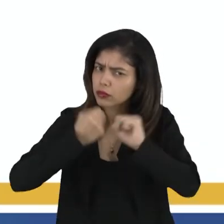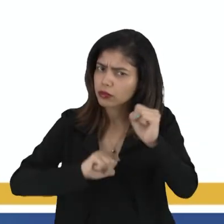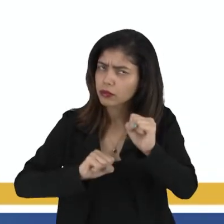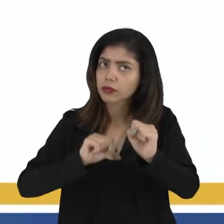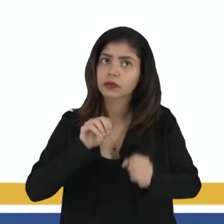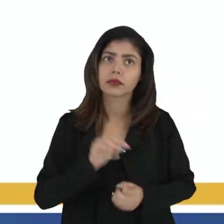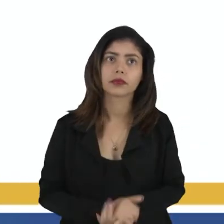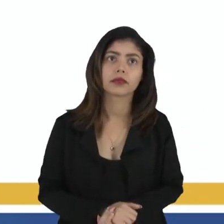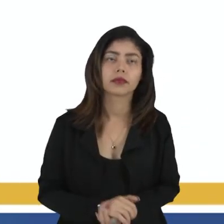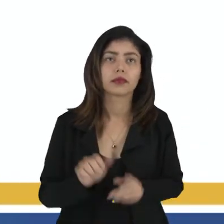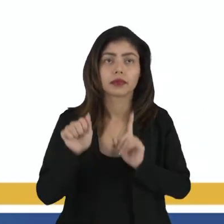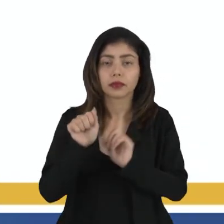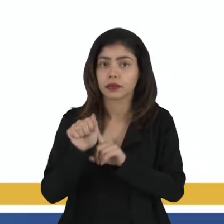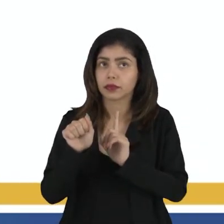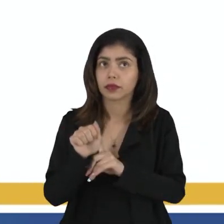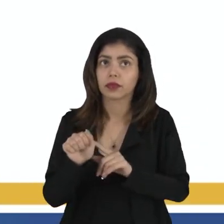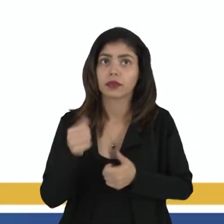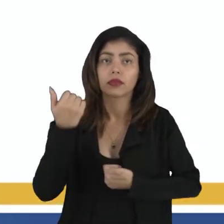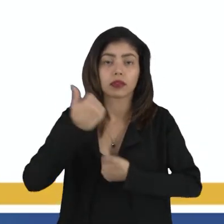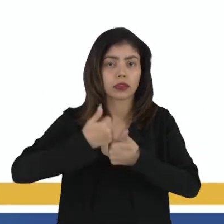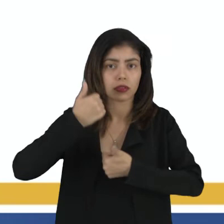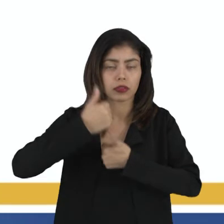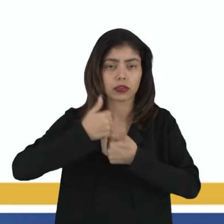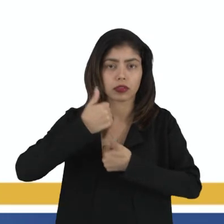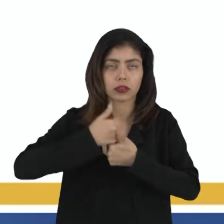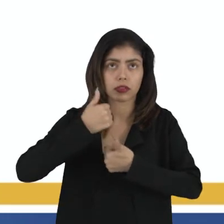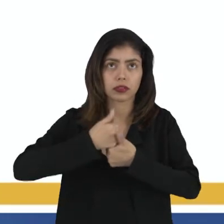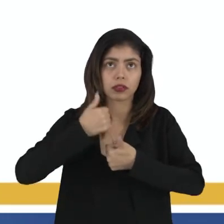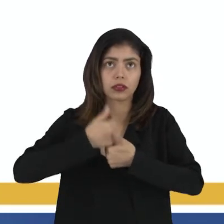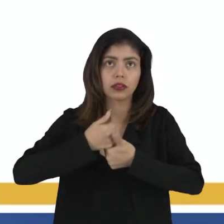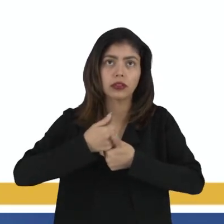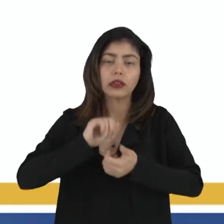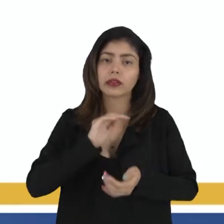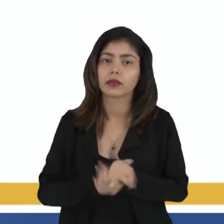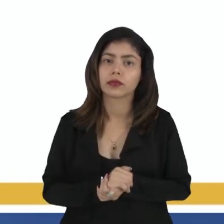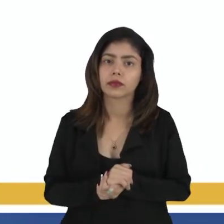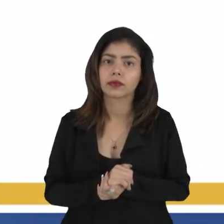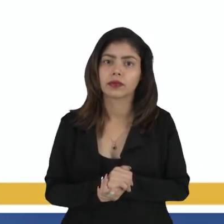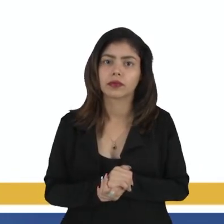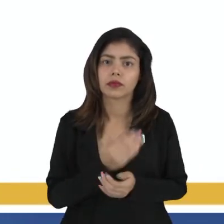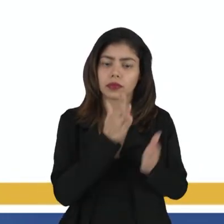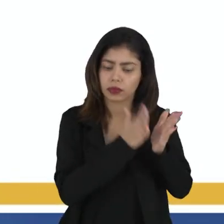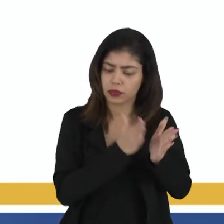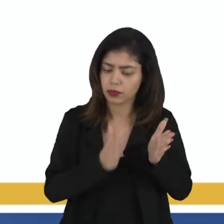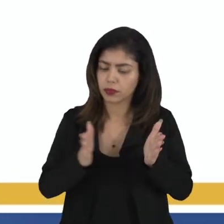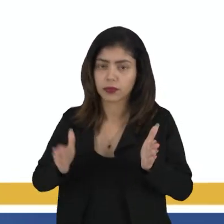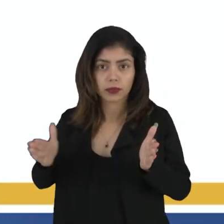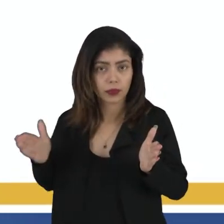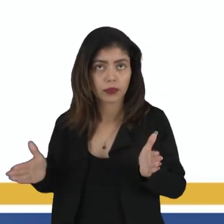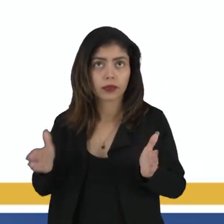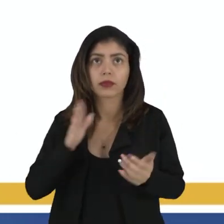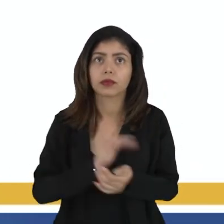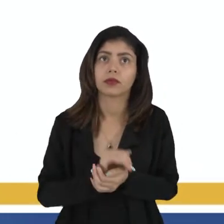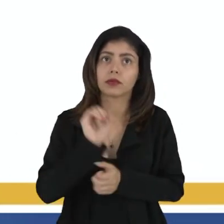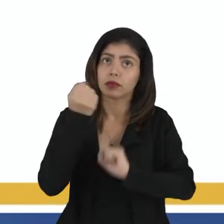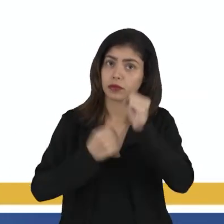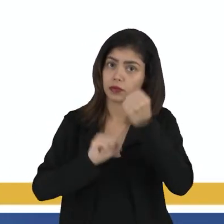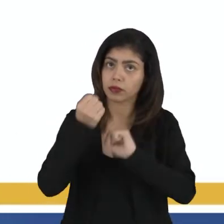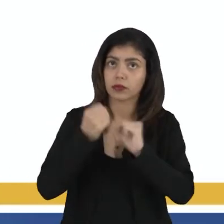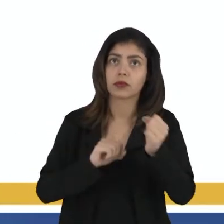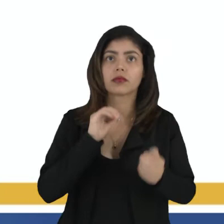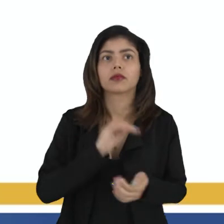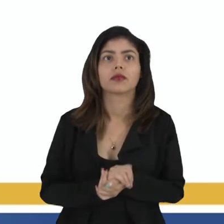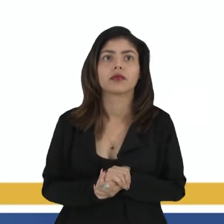Revolução Industrial. Alternativa A: a substituição da manufatura pela indústria, a invenção